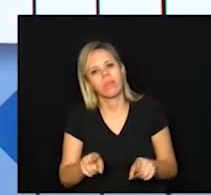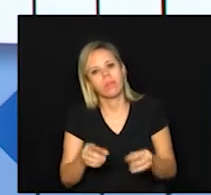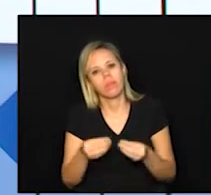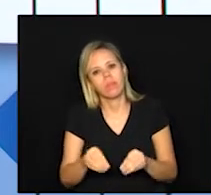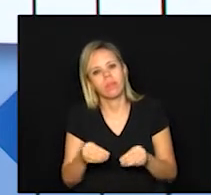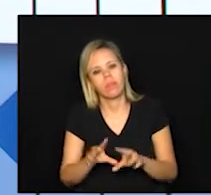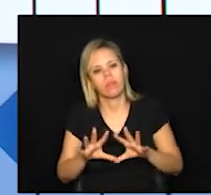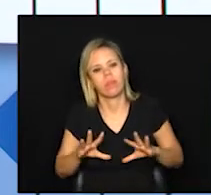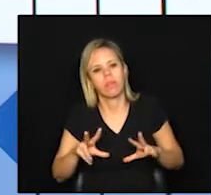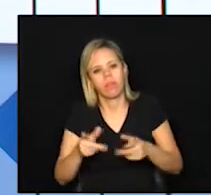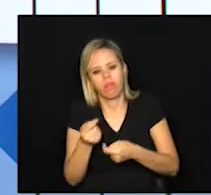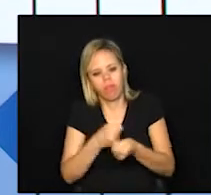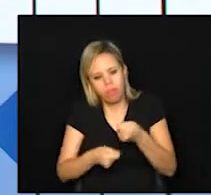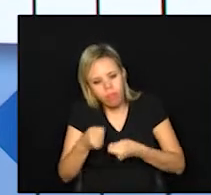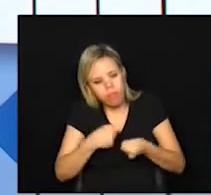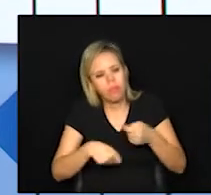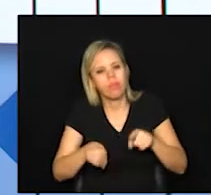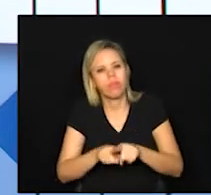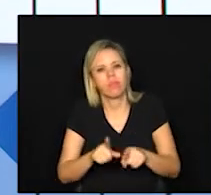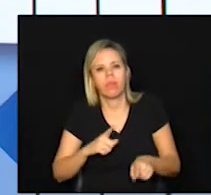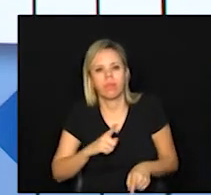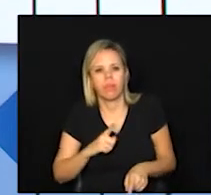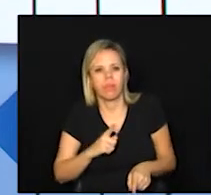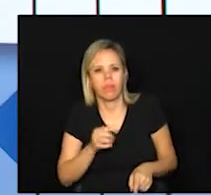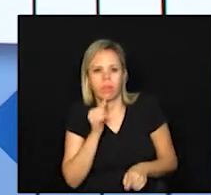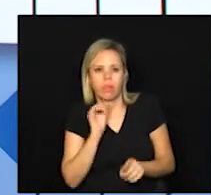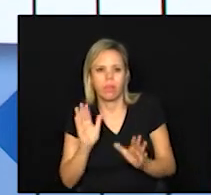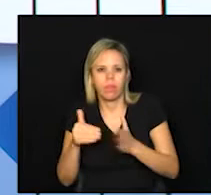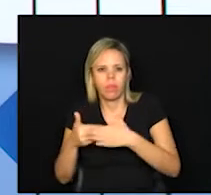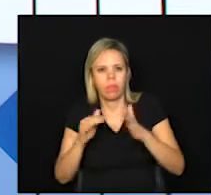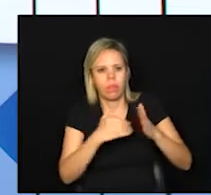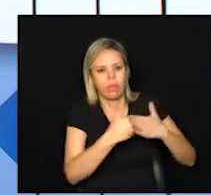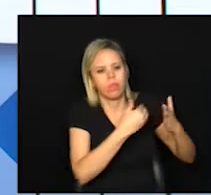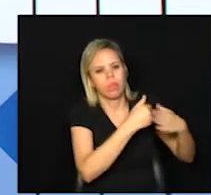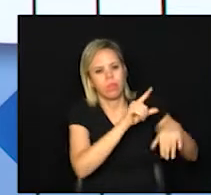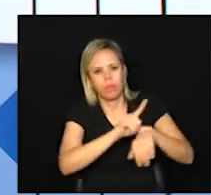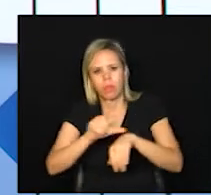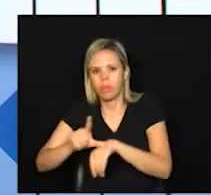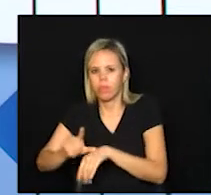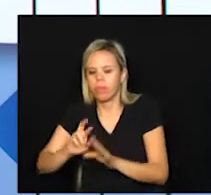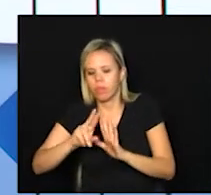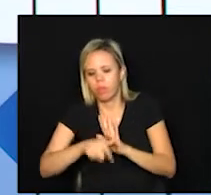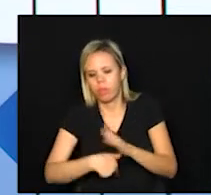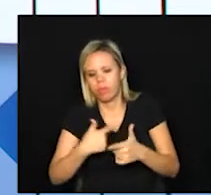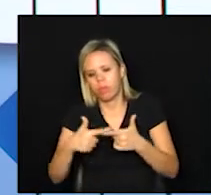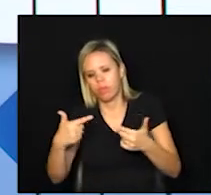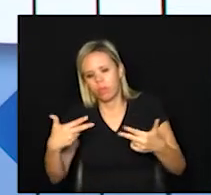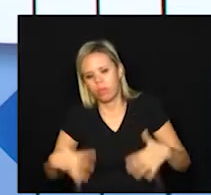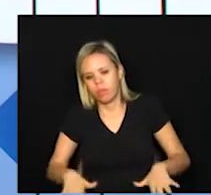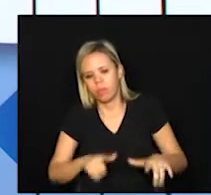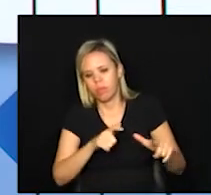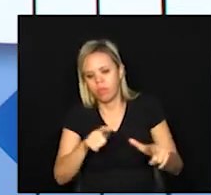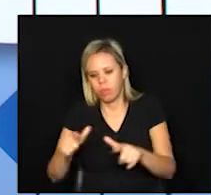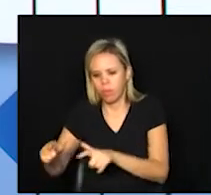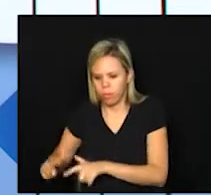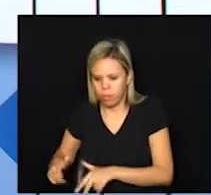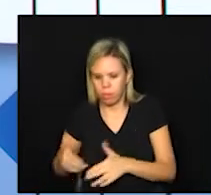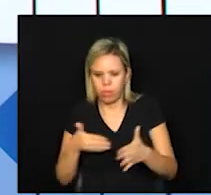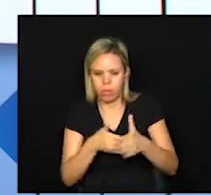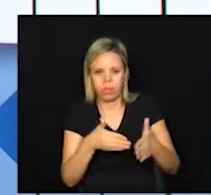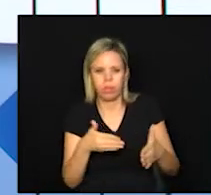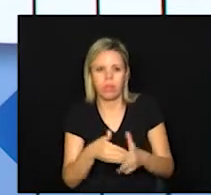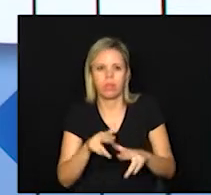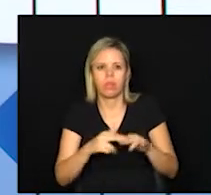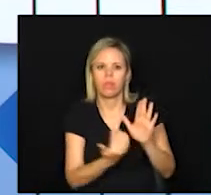também toda a economia, porque a gente tem fechamento de vários estabelecimentos e uma série de locais devido aí